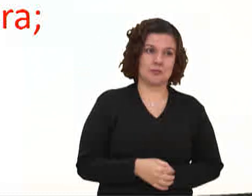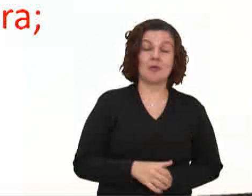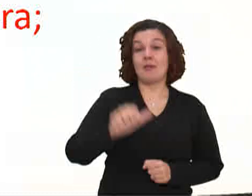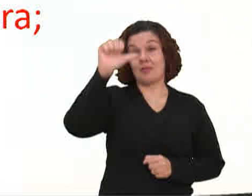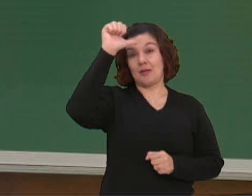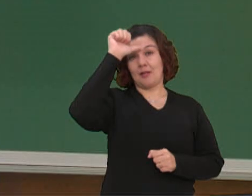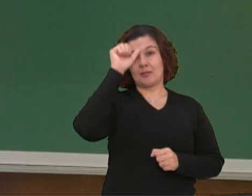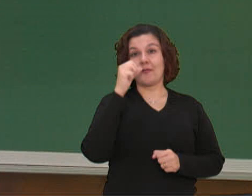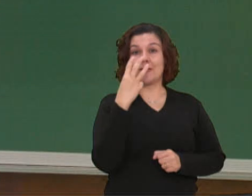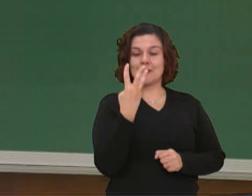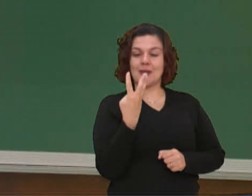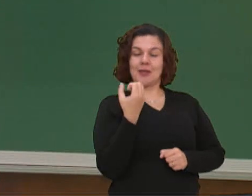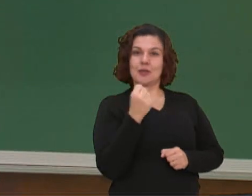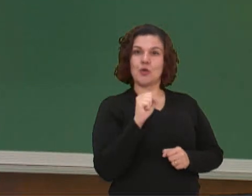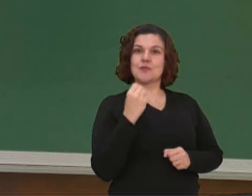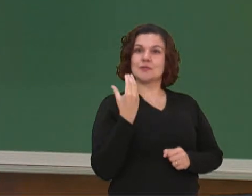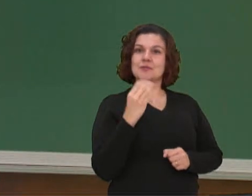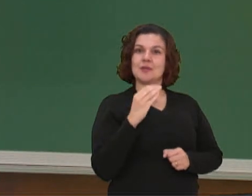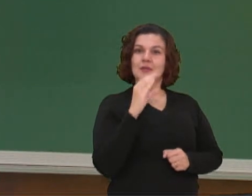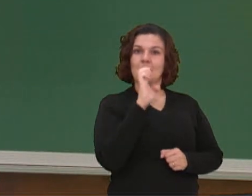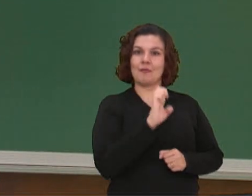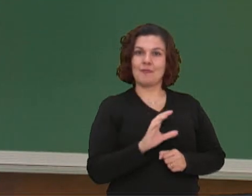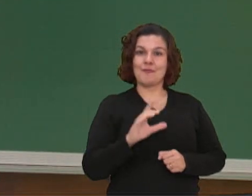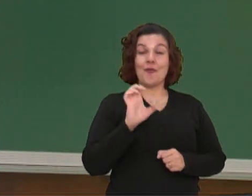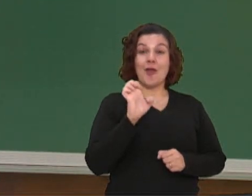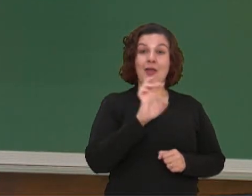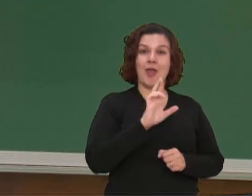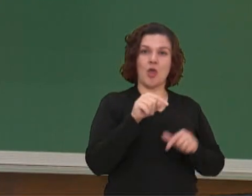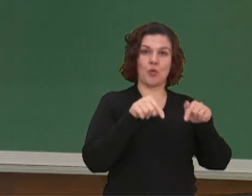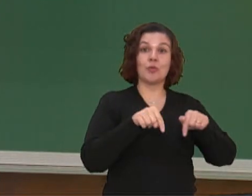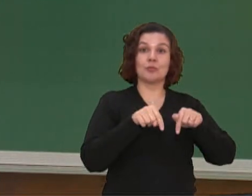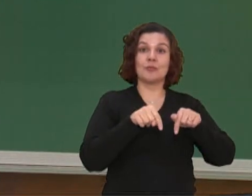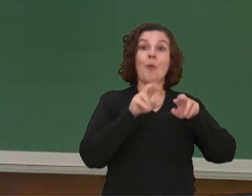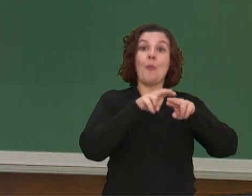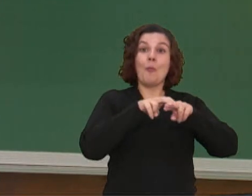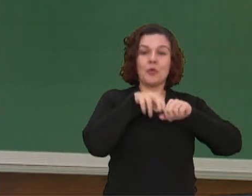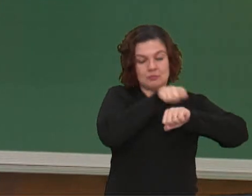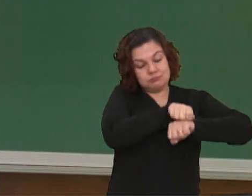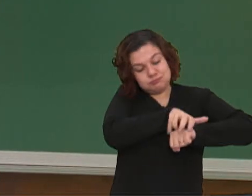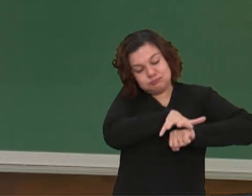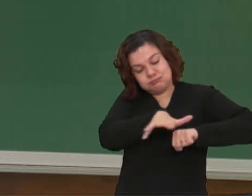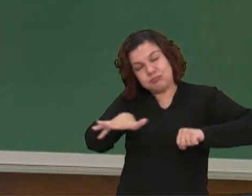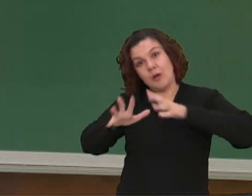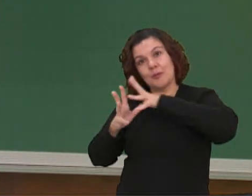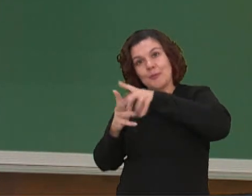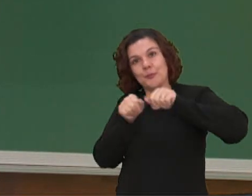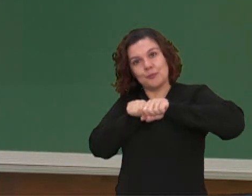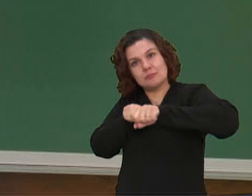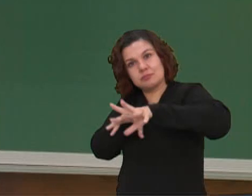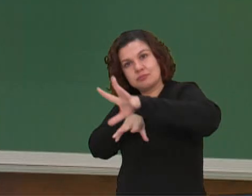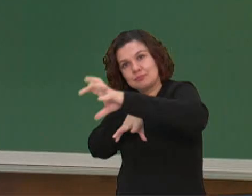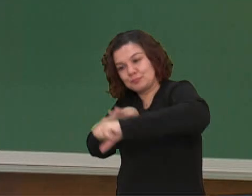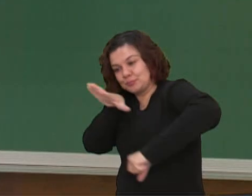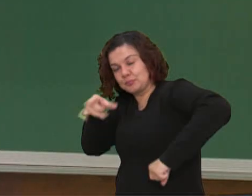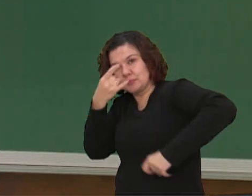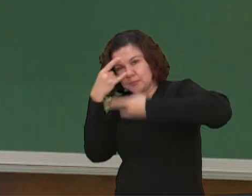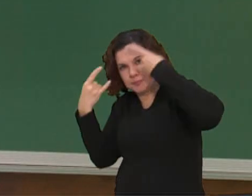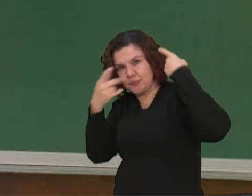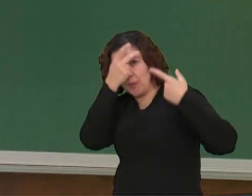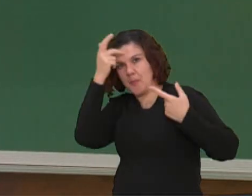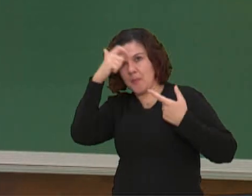de euro. Por isso que as multinacionais, então, dispersam, se espalham pelo mundo para explorar a mão de obra,